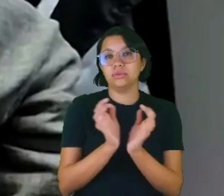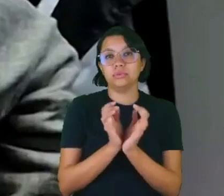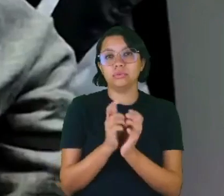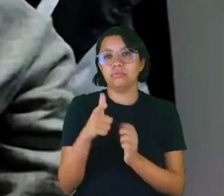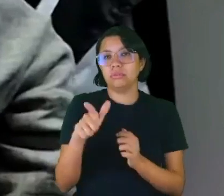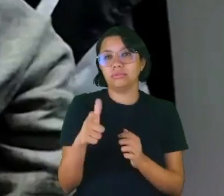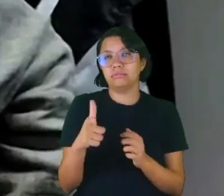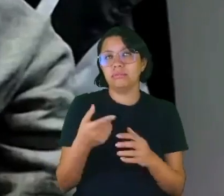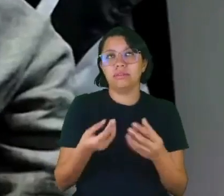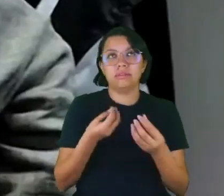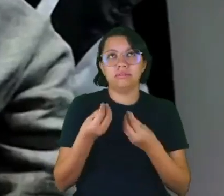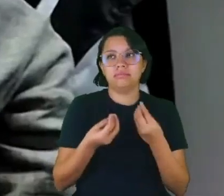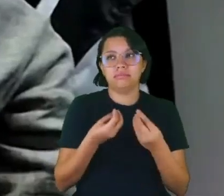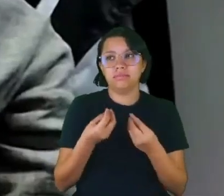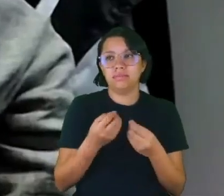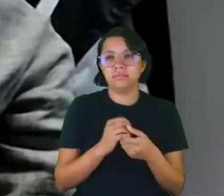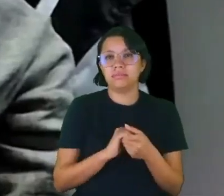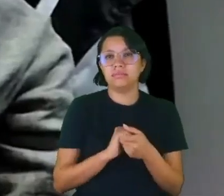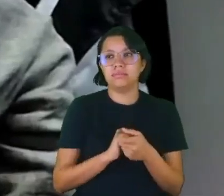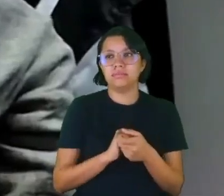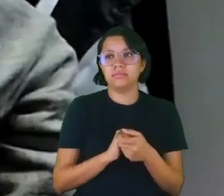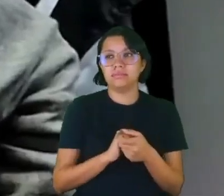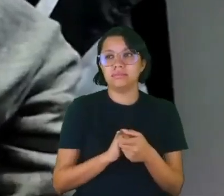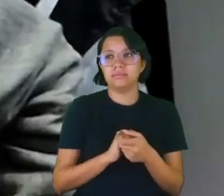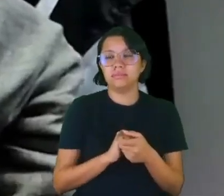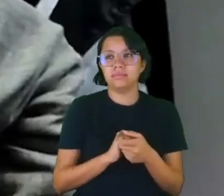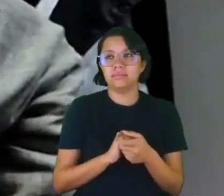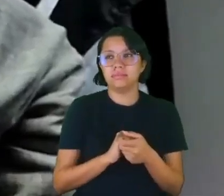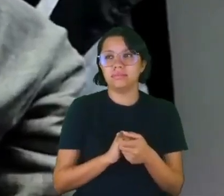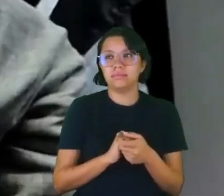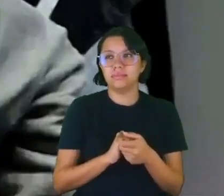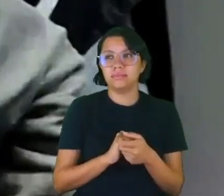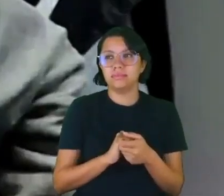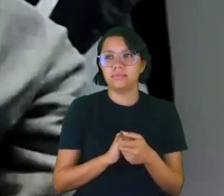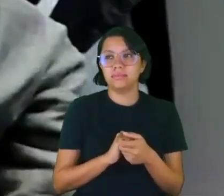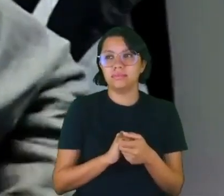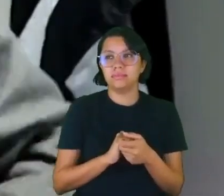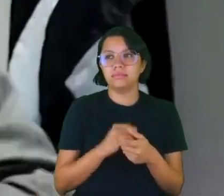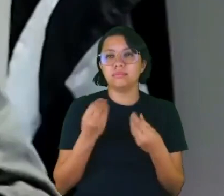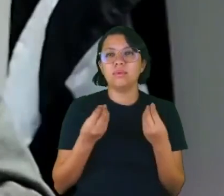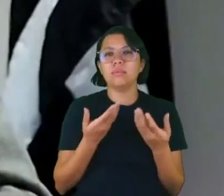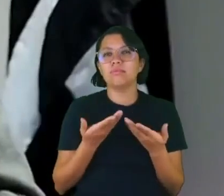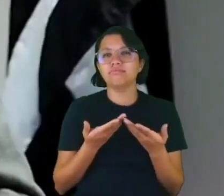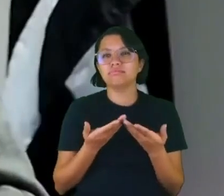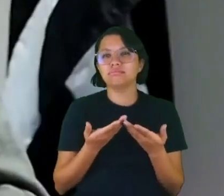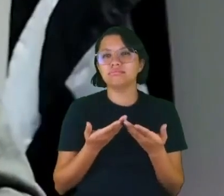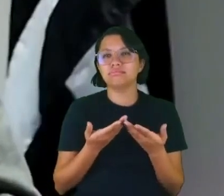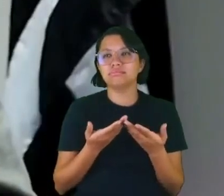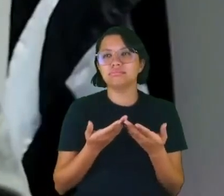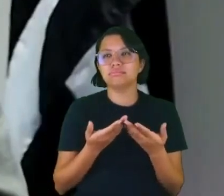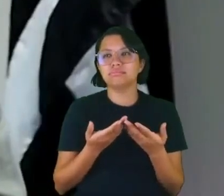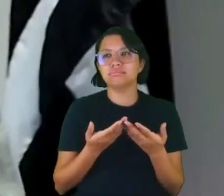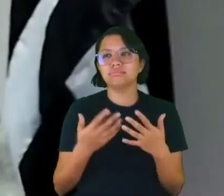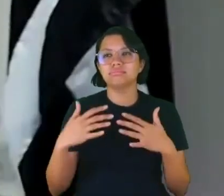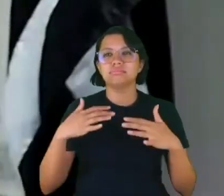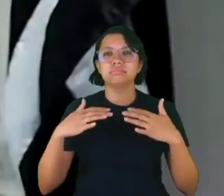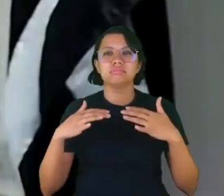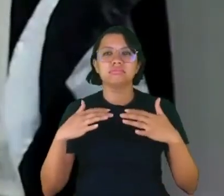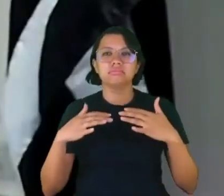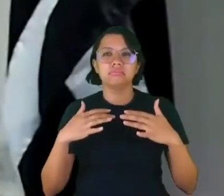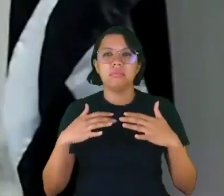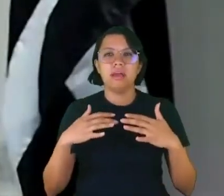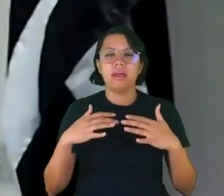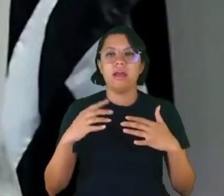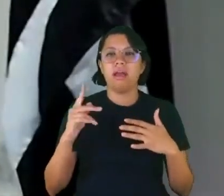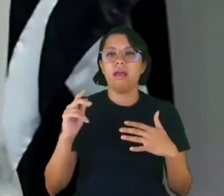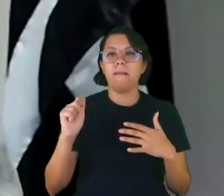como é? Um movimento parasitário do empreendimento, né? Os nomes atribuídos a